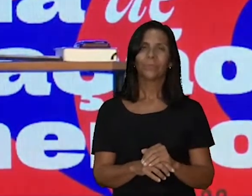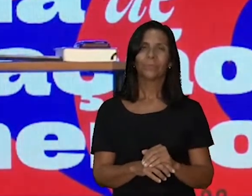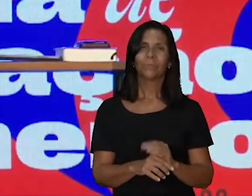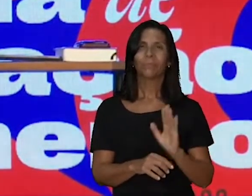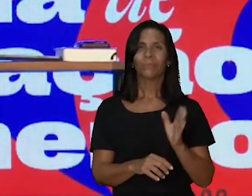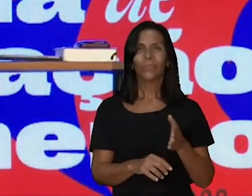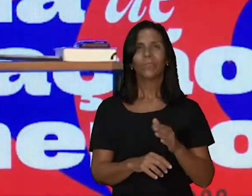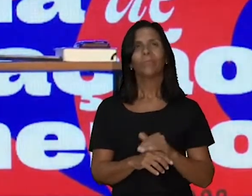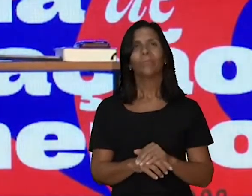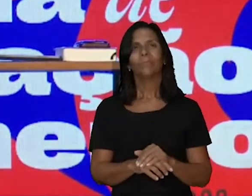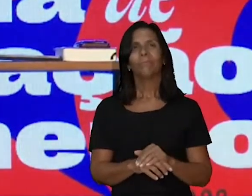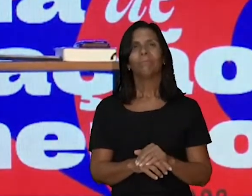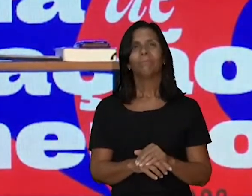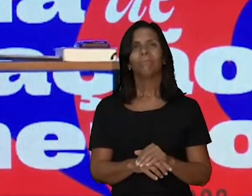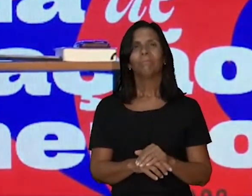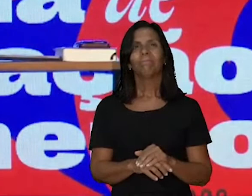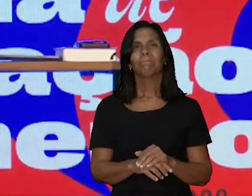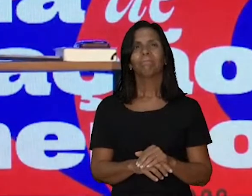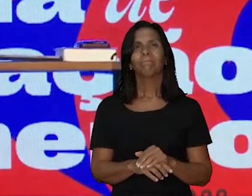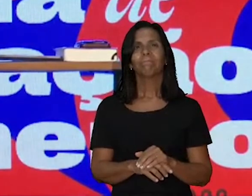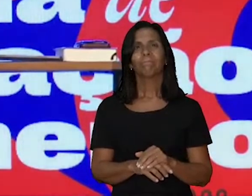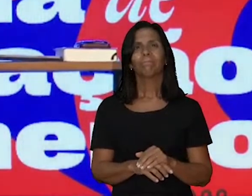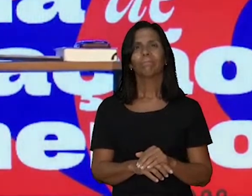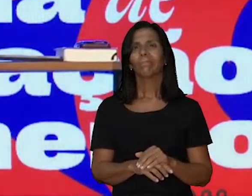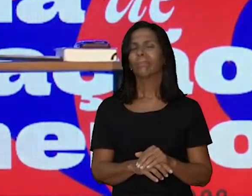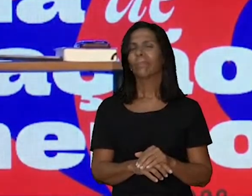tinha nem como saber.